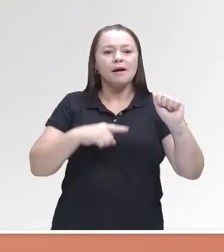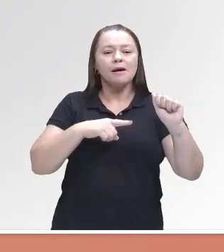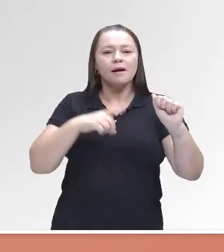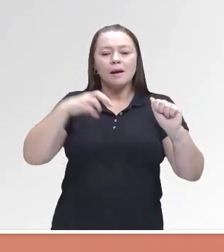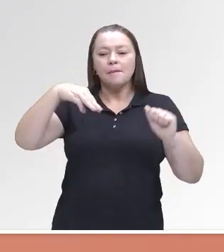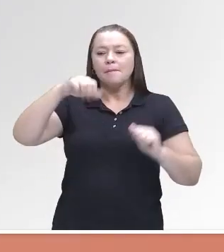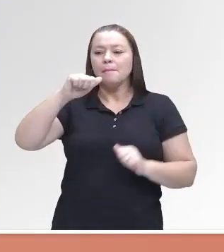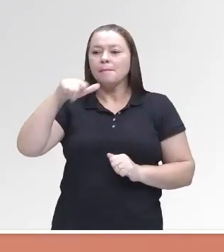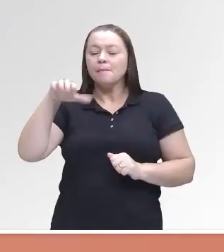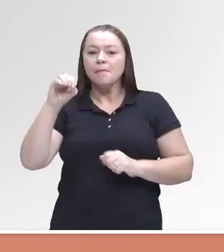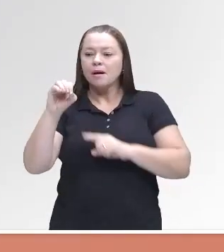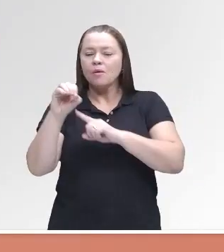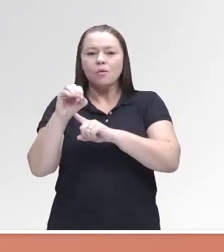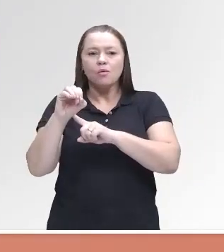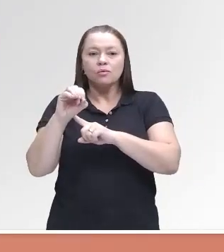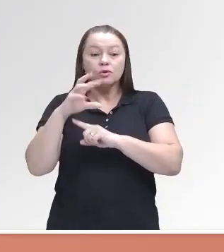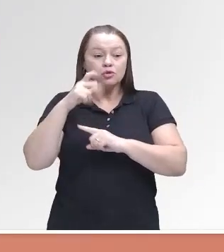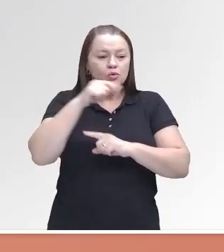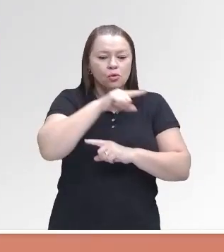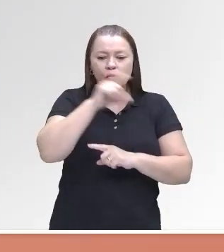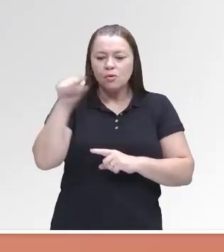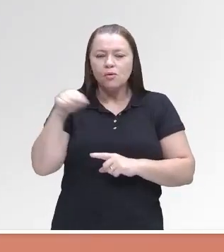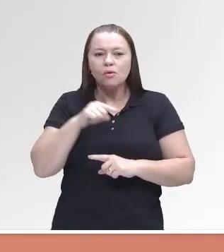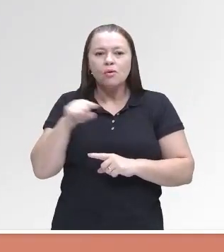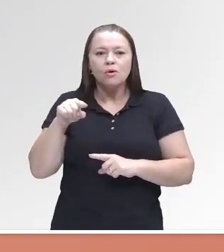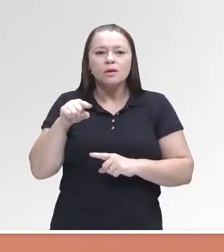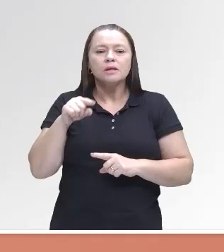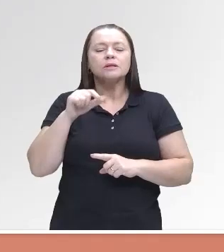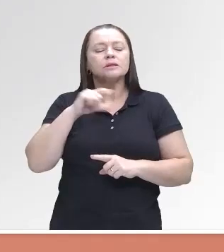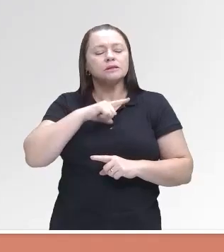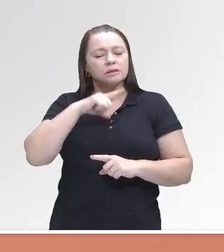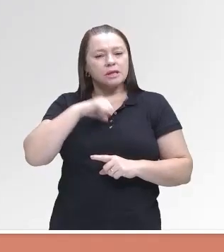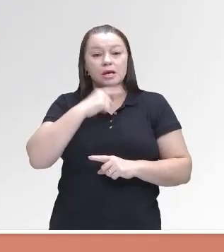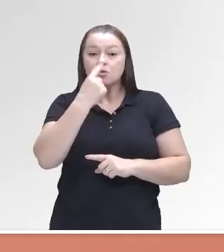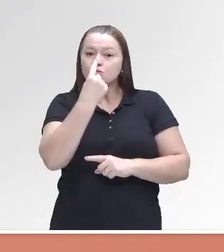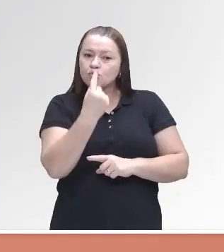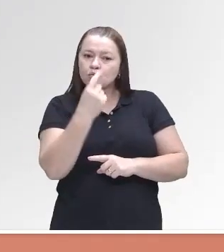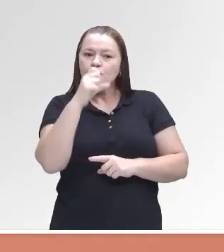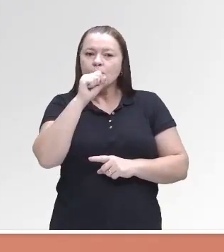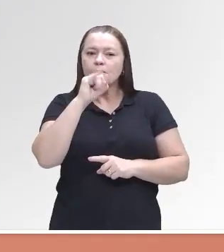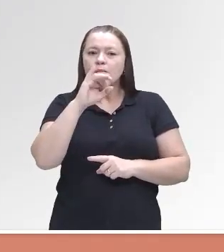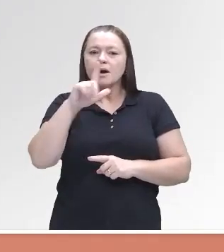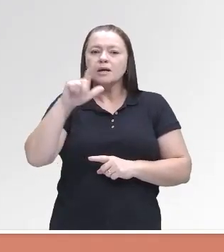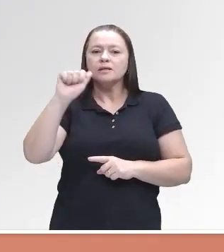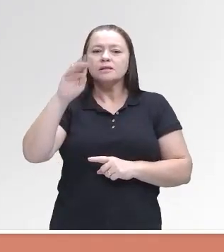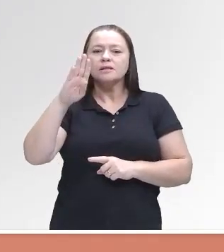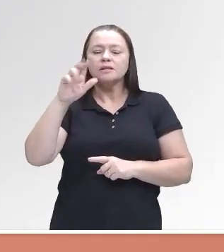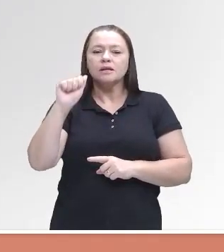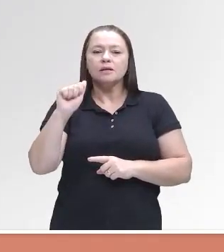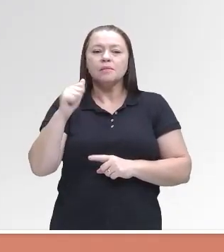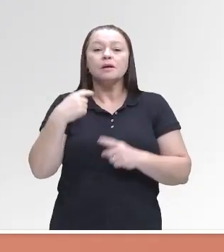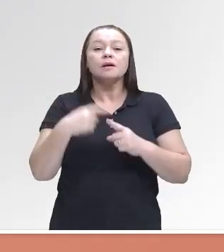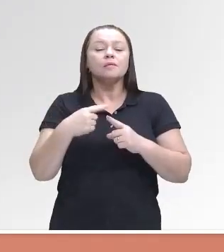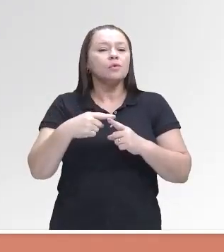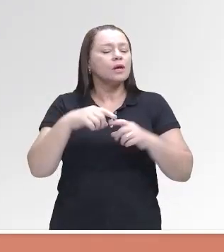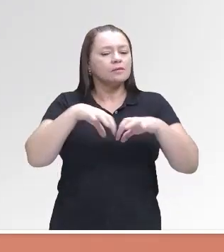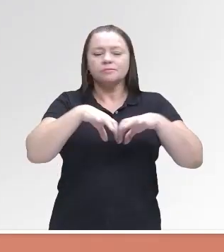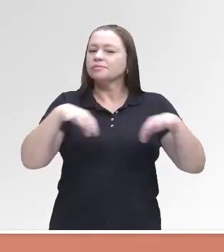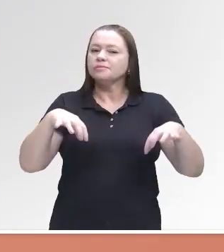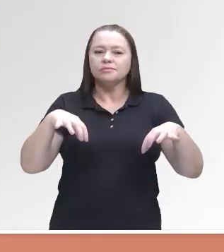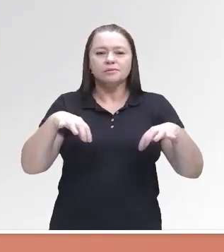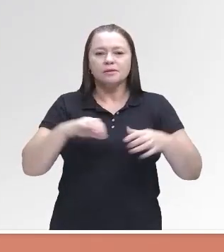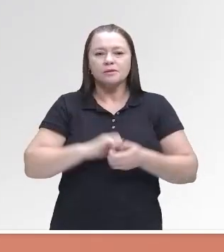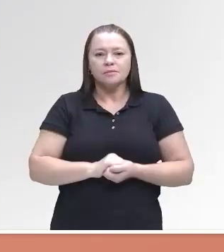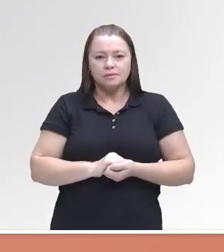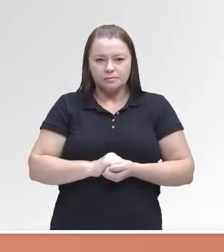mão. Todas essas palavras são monossílabas, porque na separação fica somente uma sílaba.